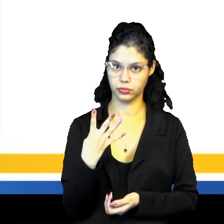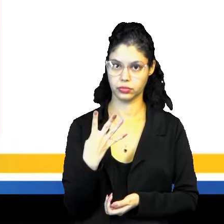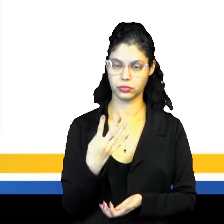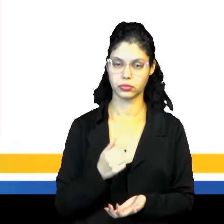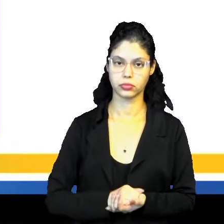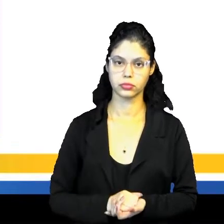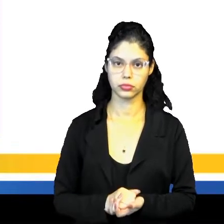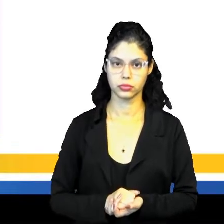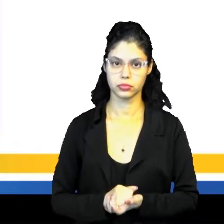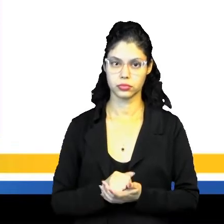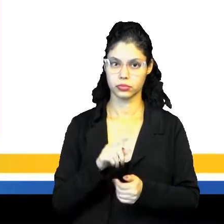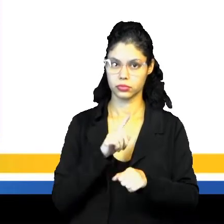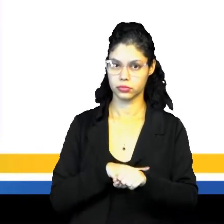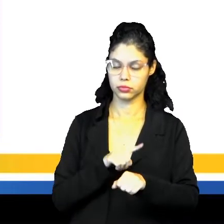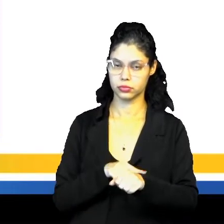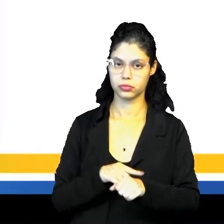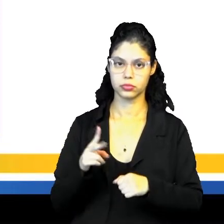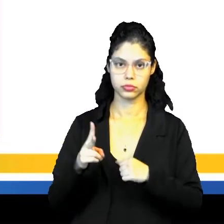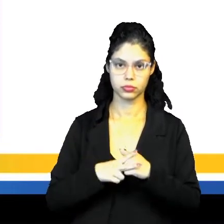quatro